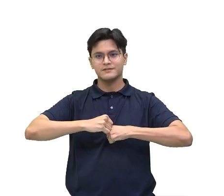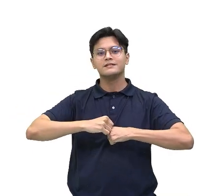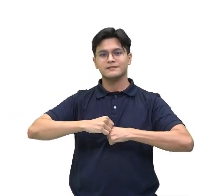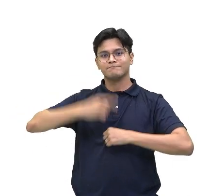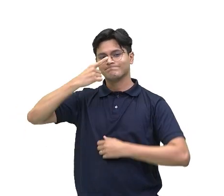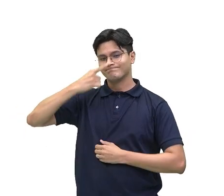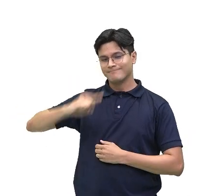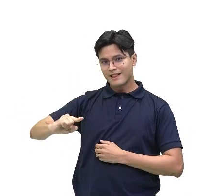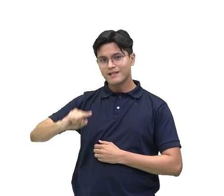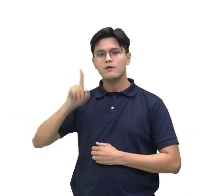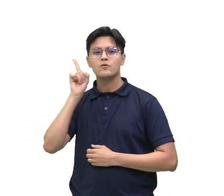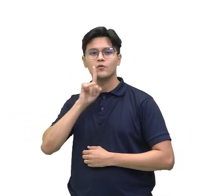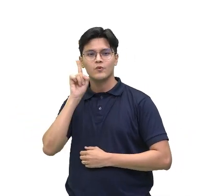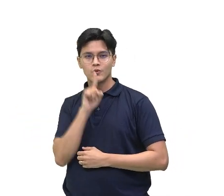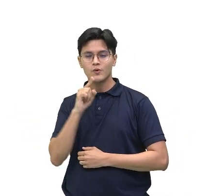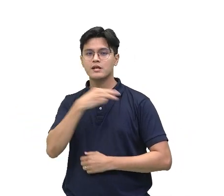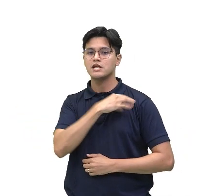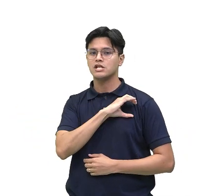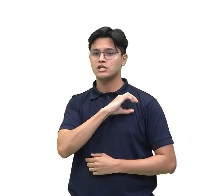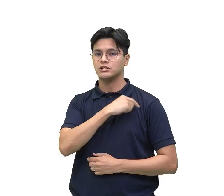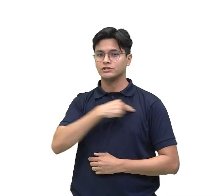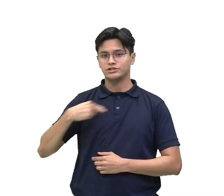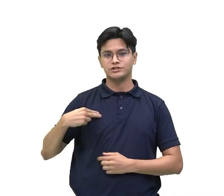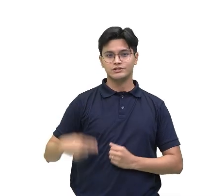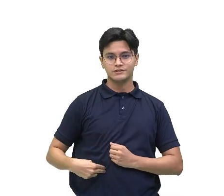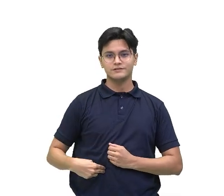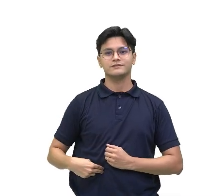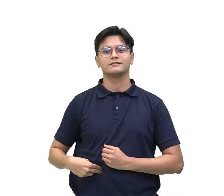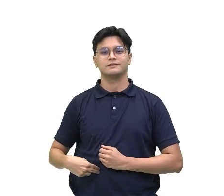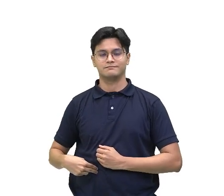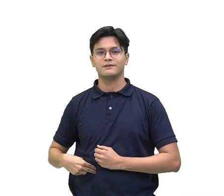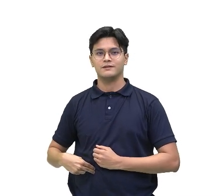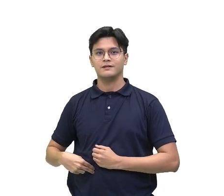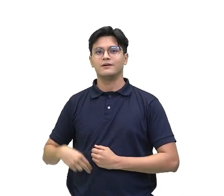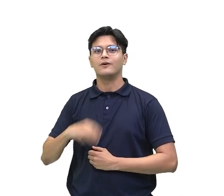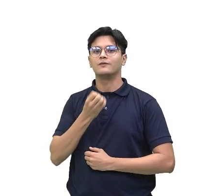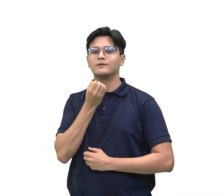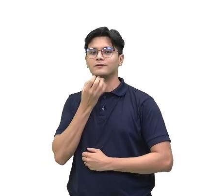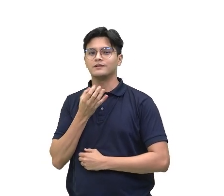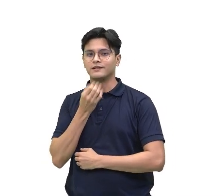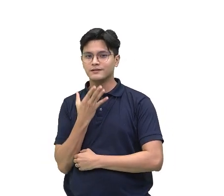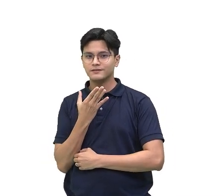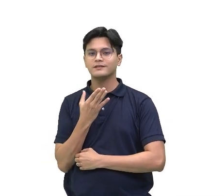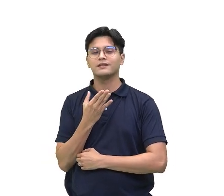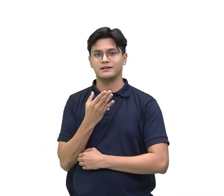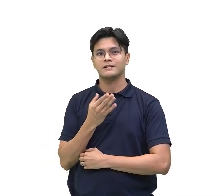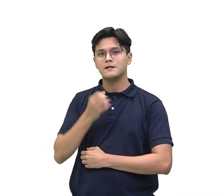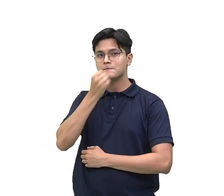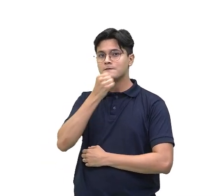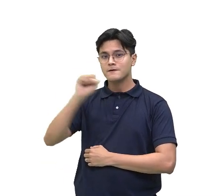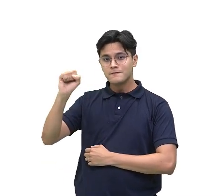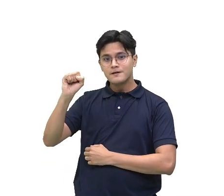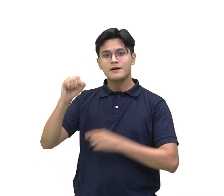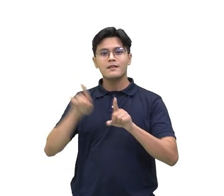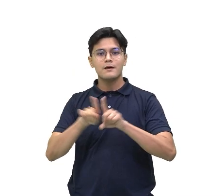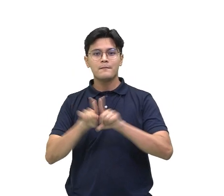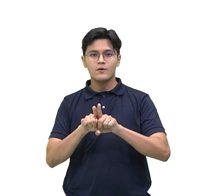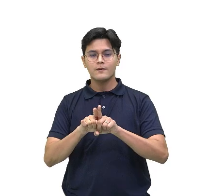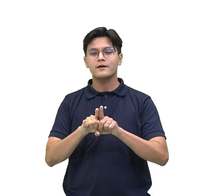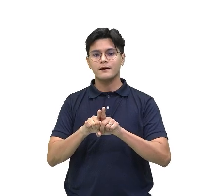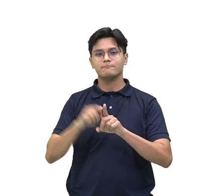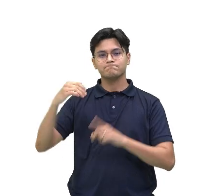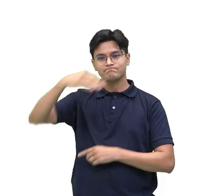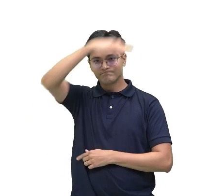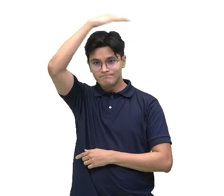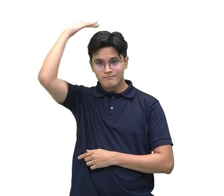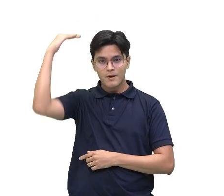Hong Kong, Taiwan, né, como uma república popular da China, não reconhece aí a